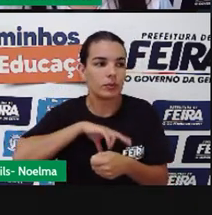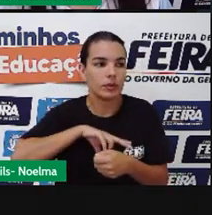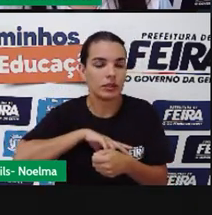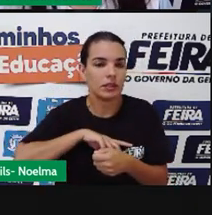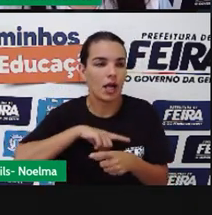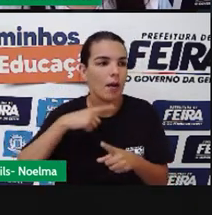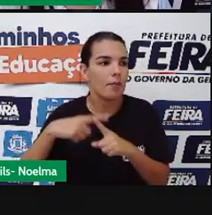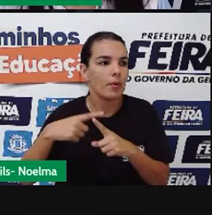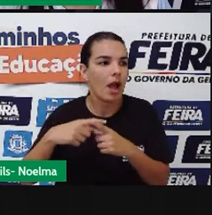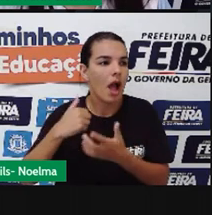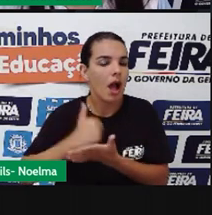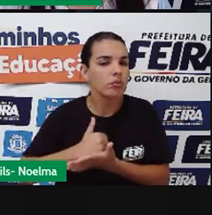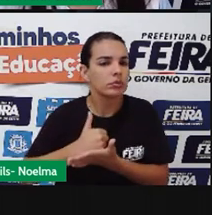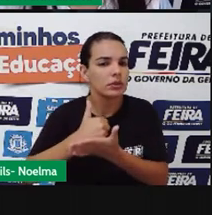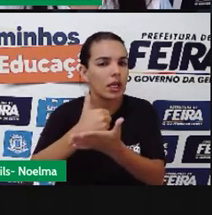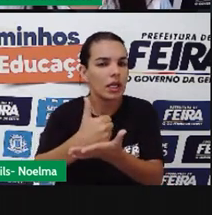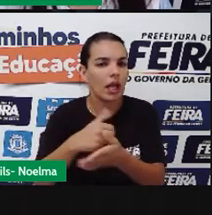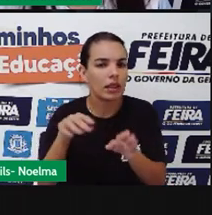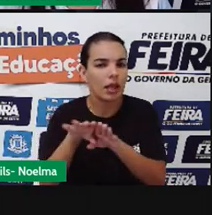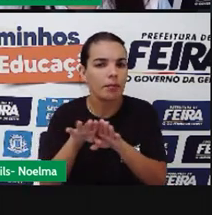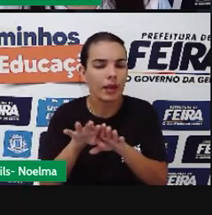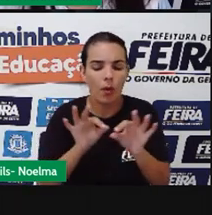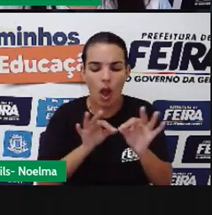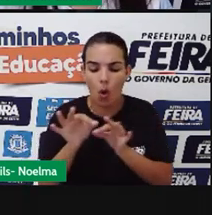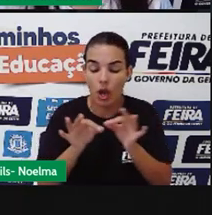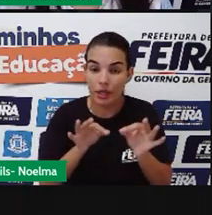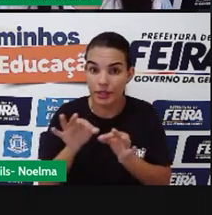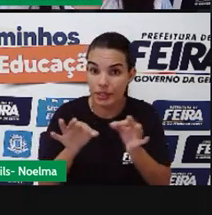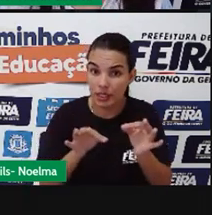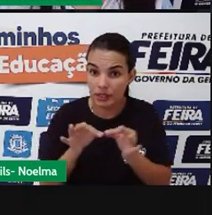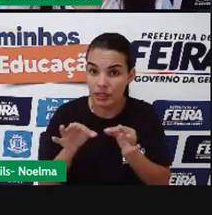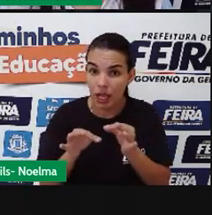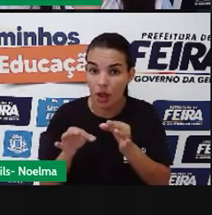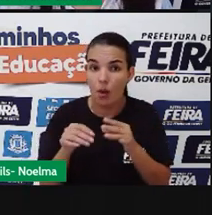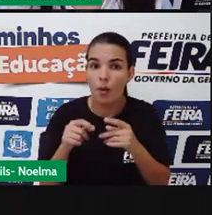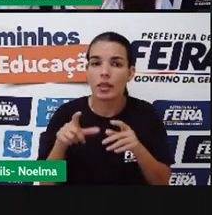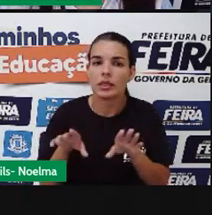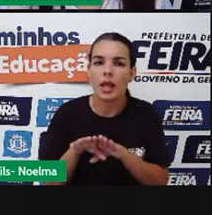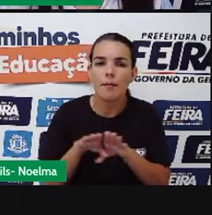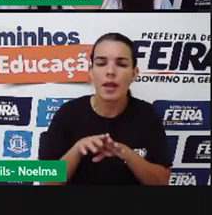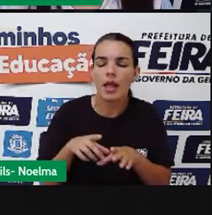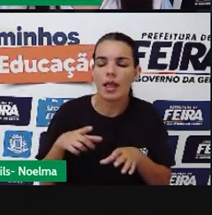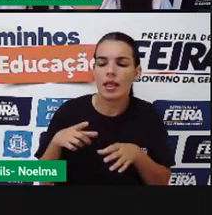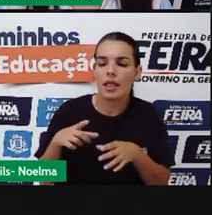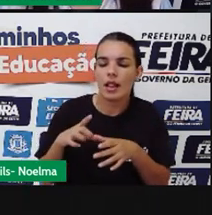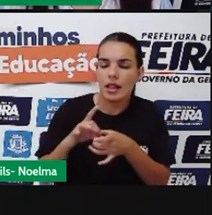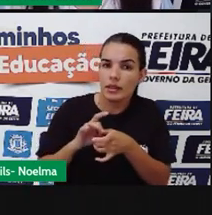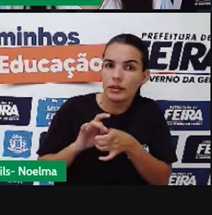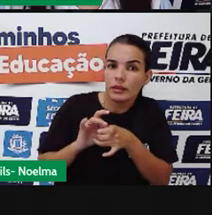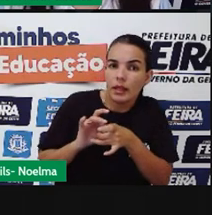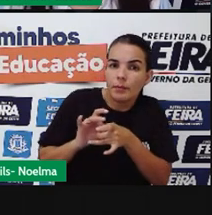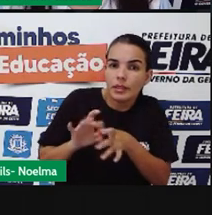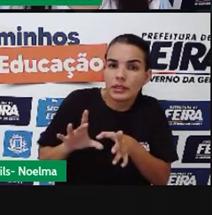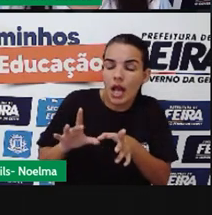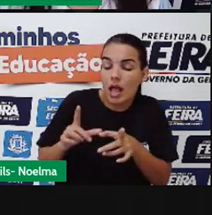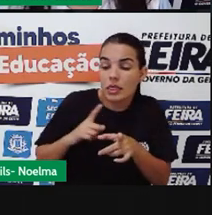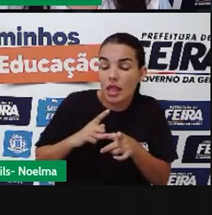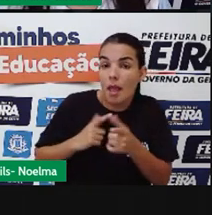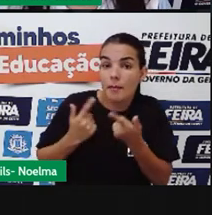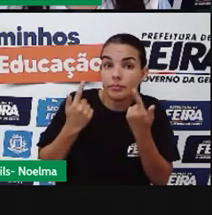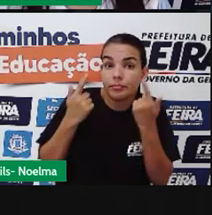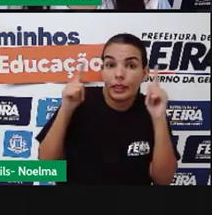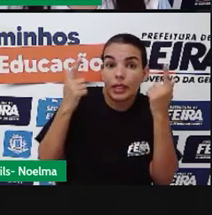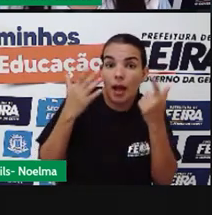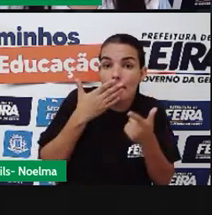eles contribuem não só com a organização do texto, mas também nos permite, né, nos permitem expressar